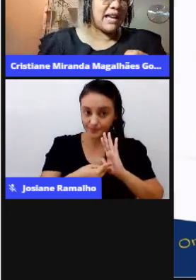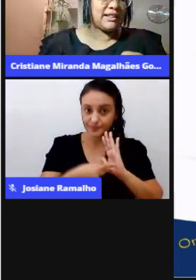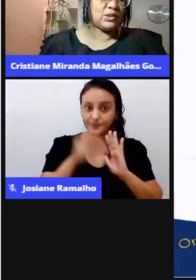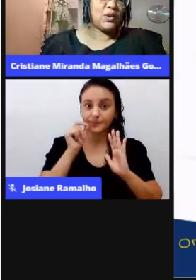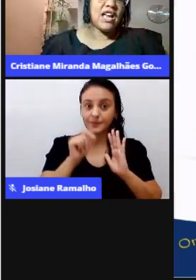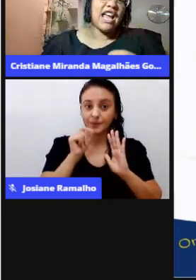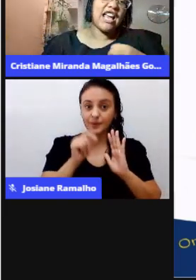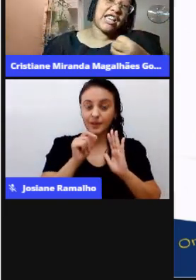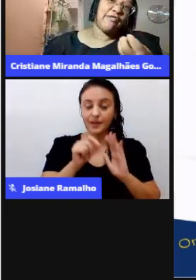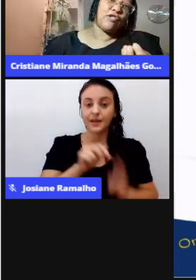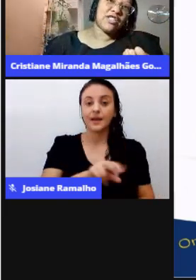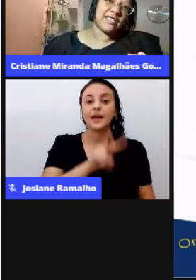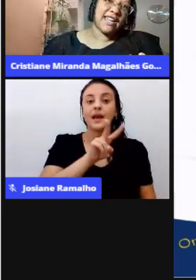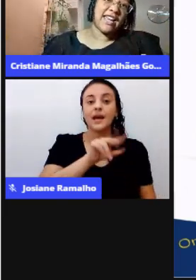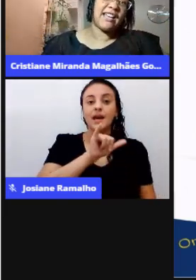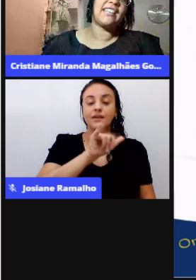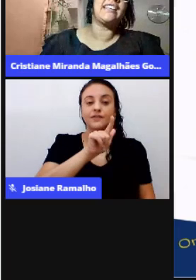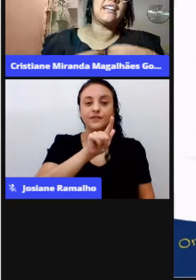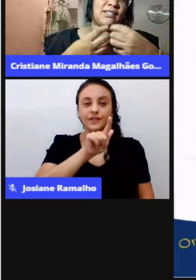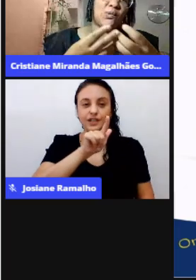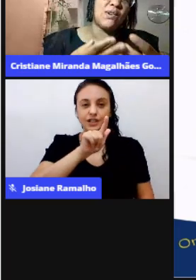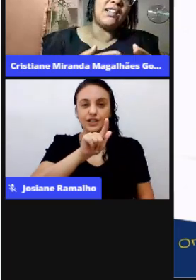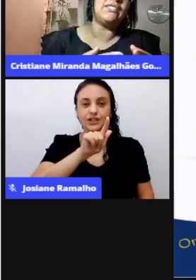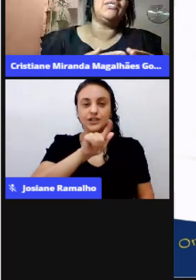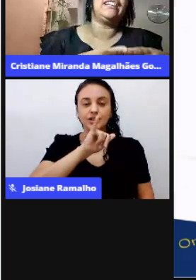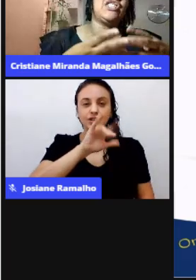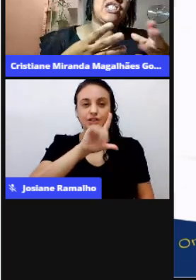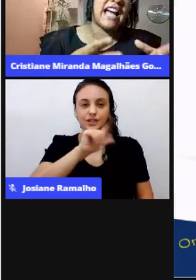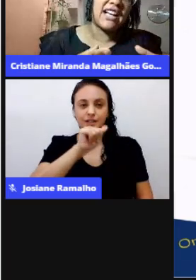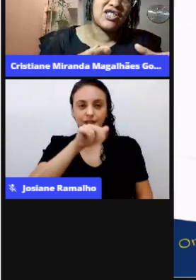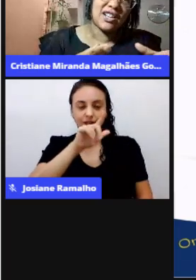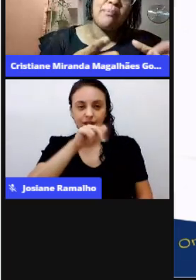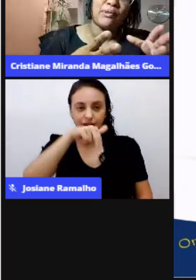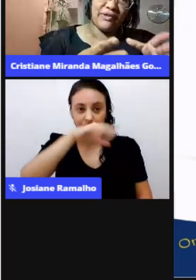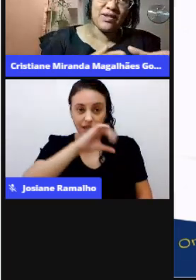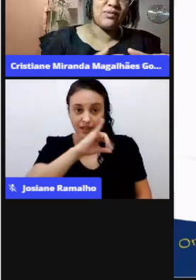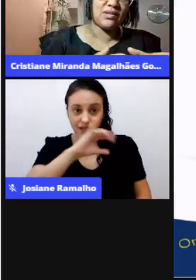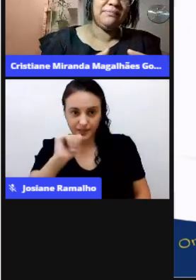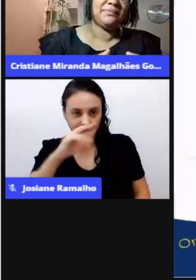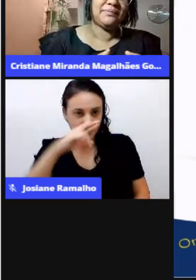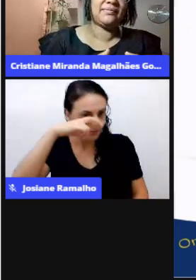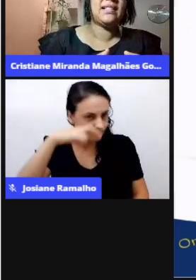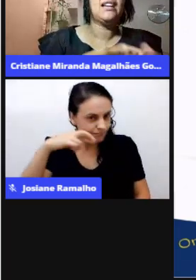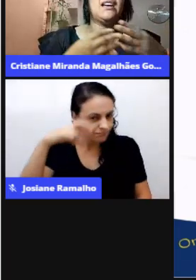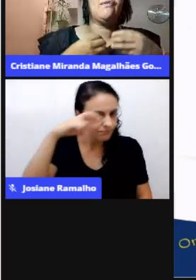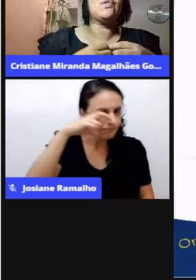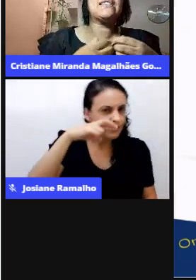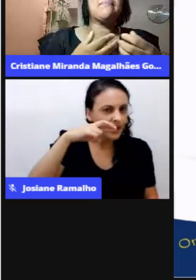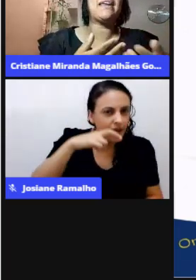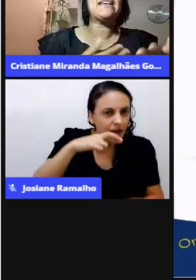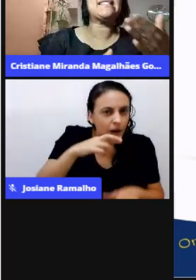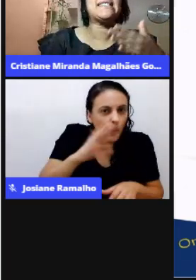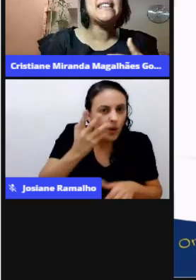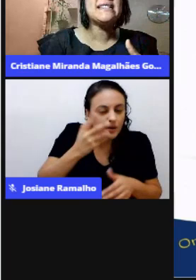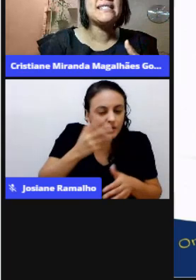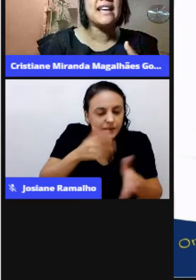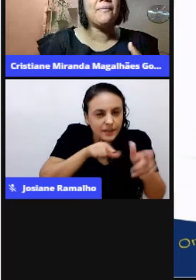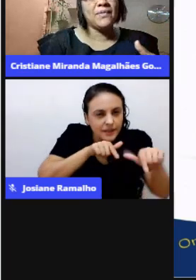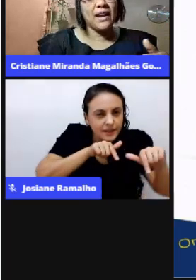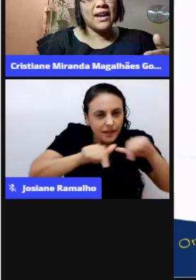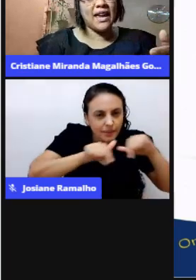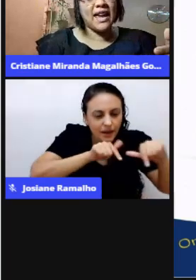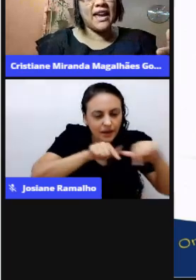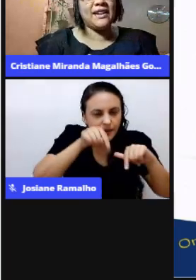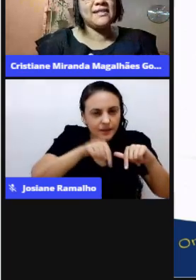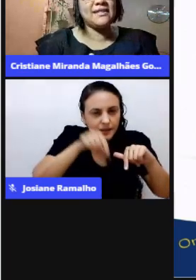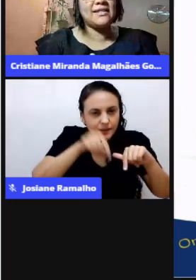o momento em que você, que está atuando na didática, professor, você precisa